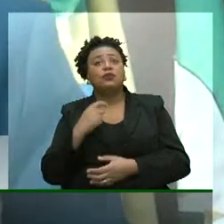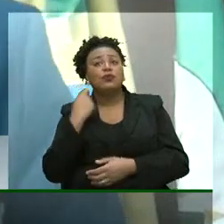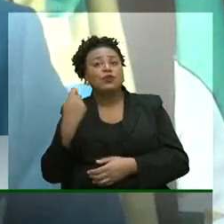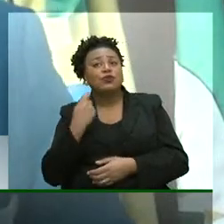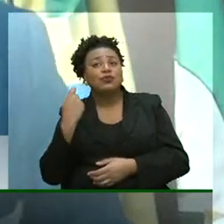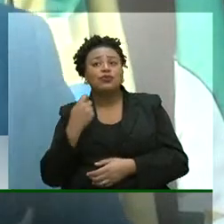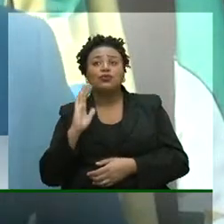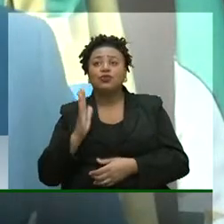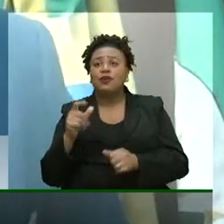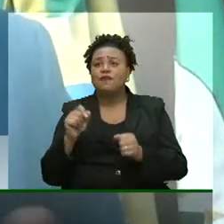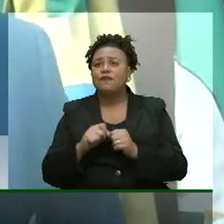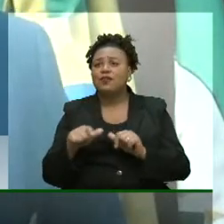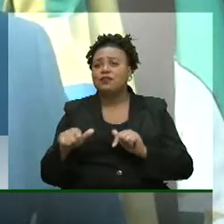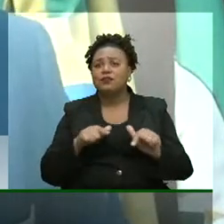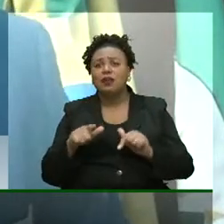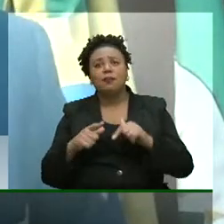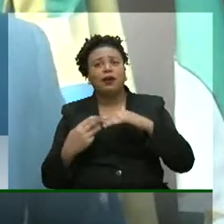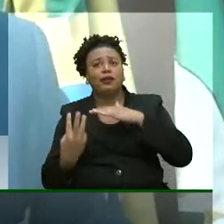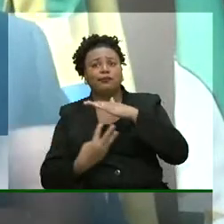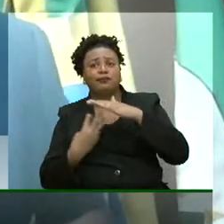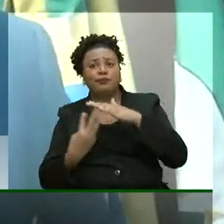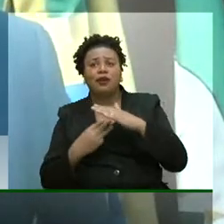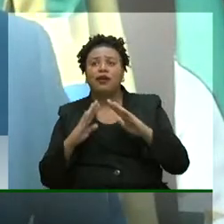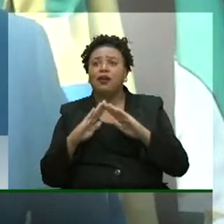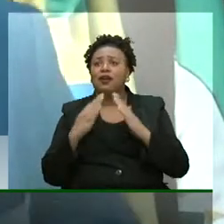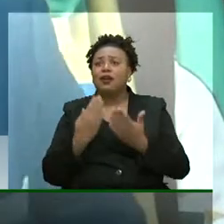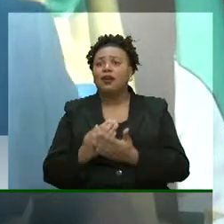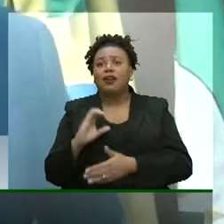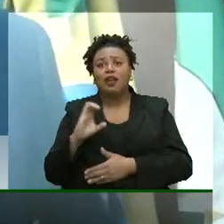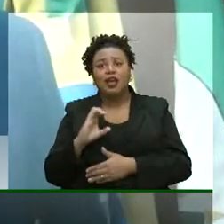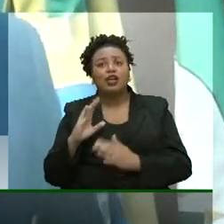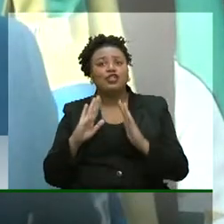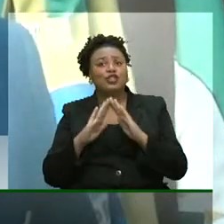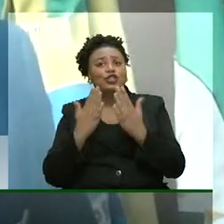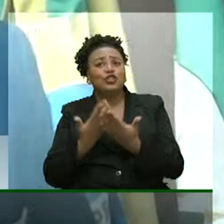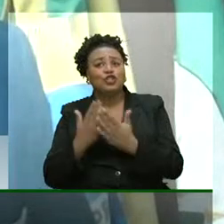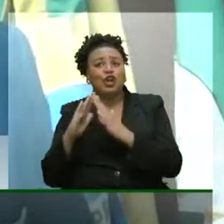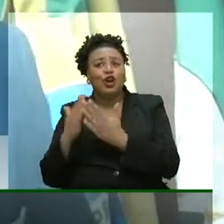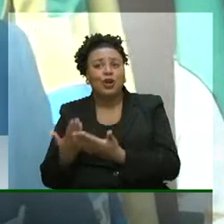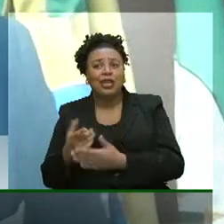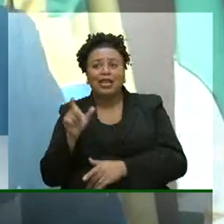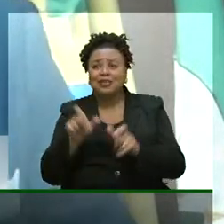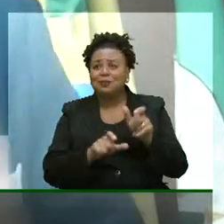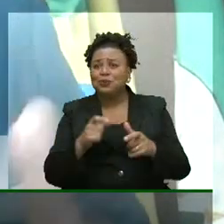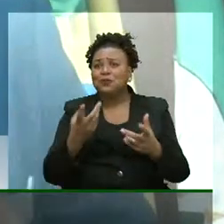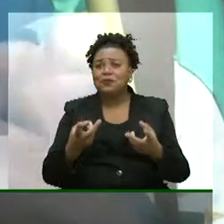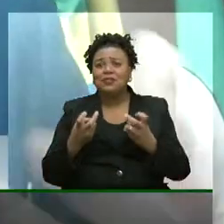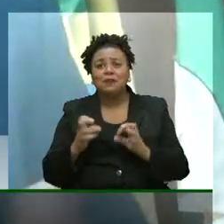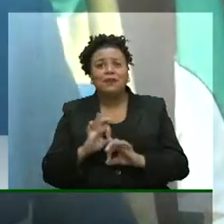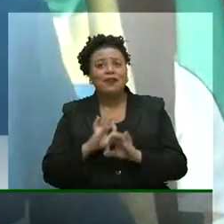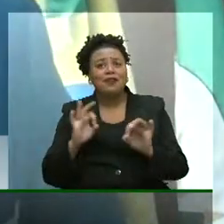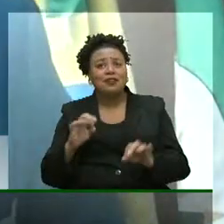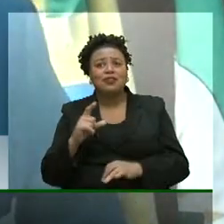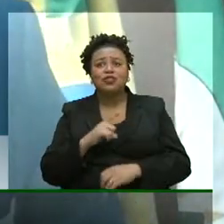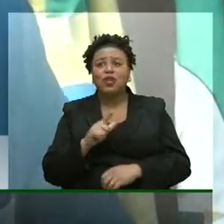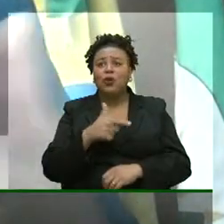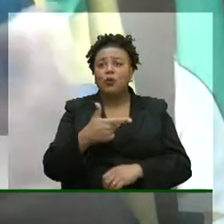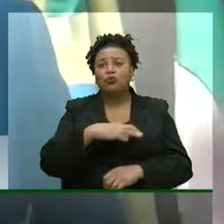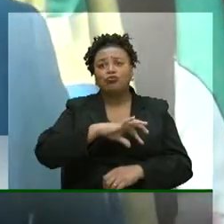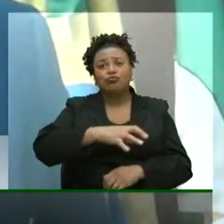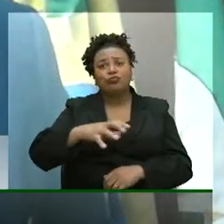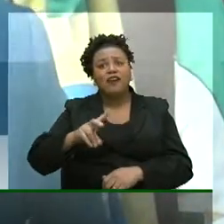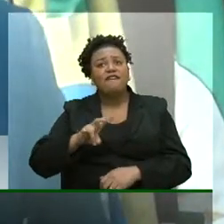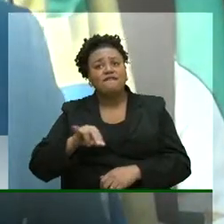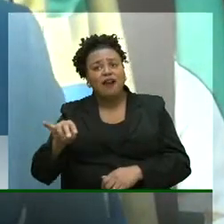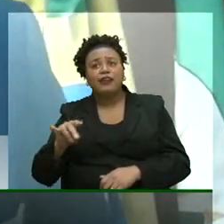que fazem trabalho terceirizado às creches, às escolas? Essas pessoas não vão receber nada. E nós temos outros segmentos ainda que vão